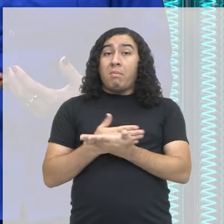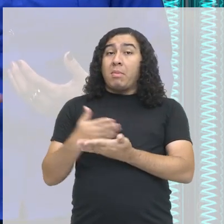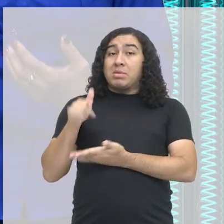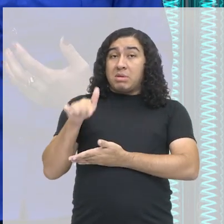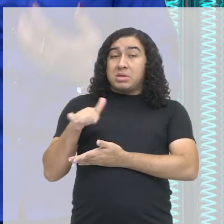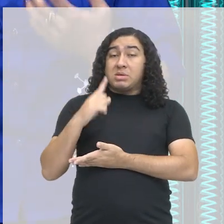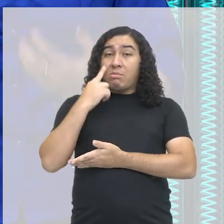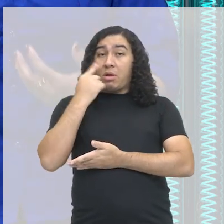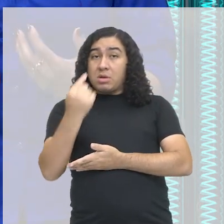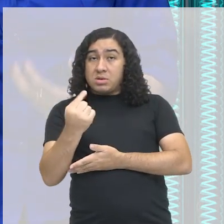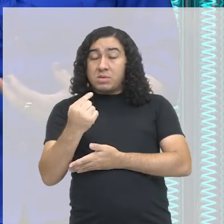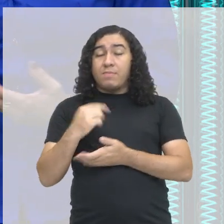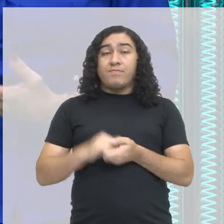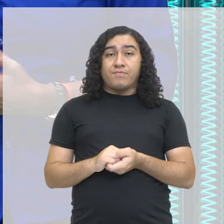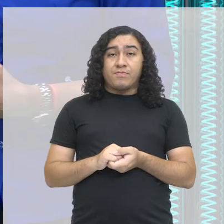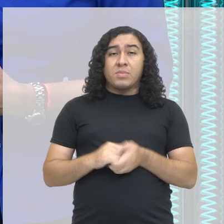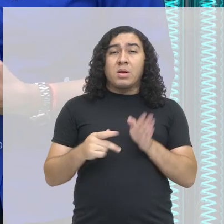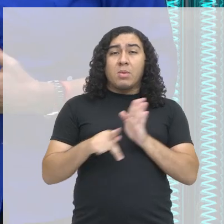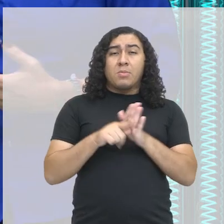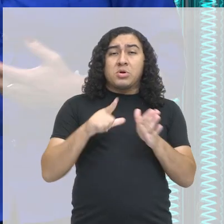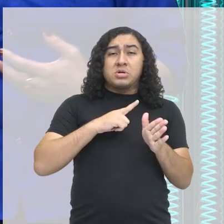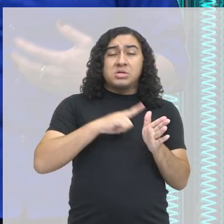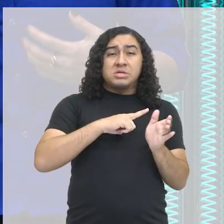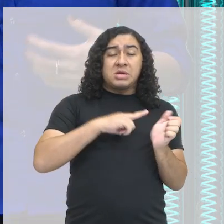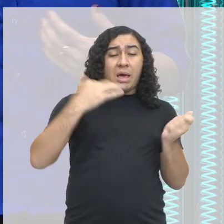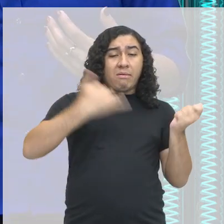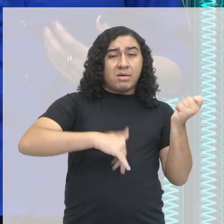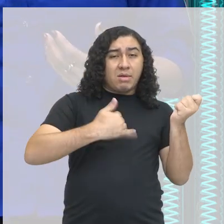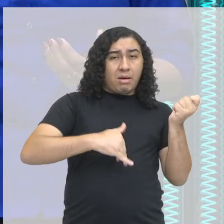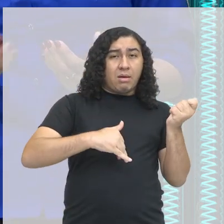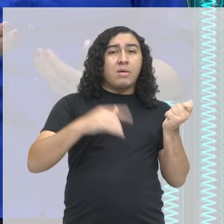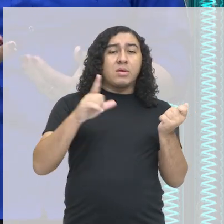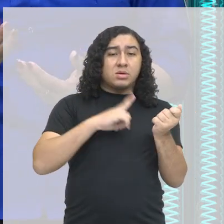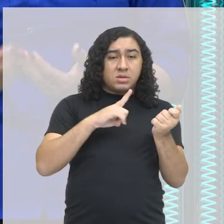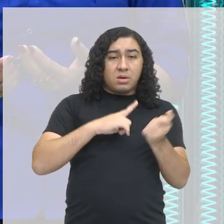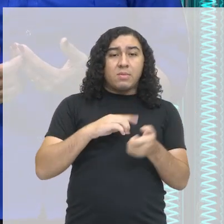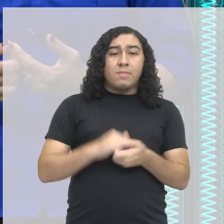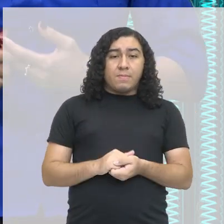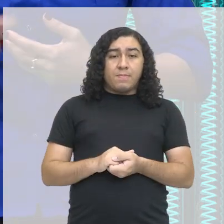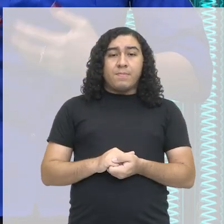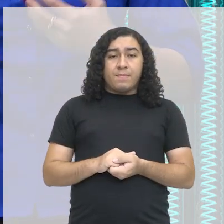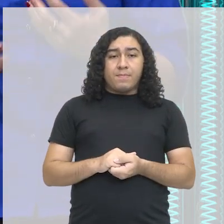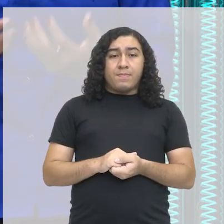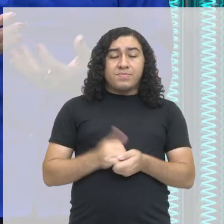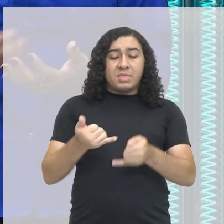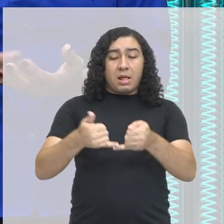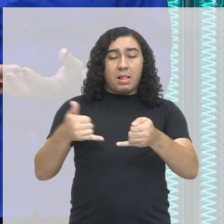estilo musical através da guitarra elétrica. Então, ele foi um dos